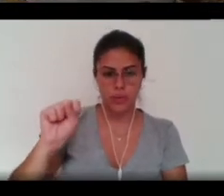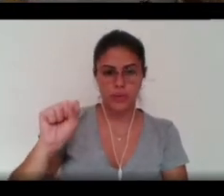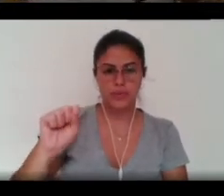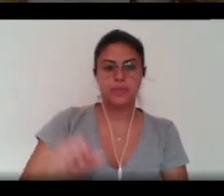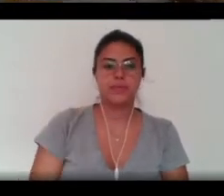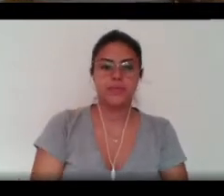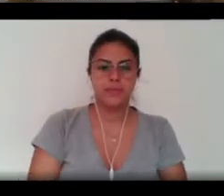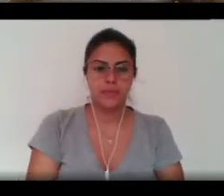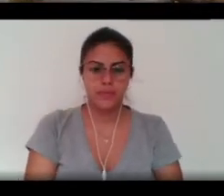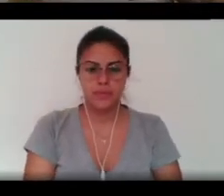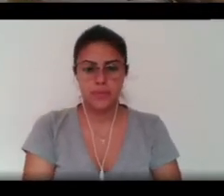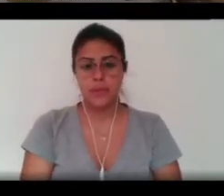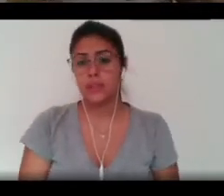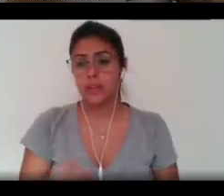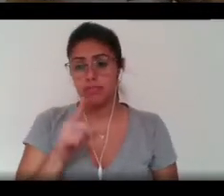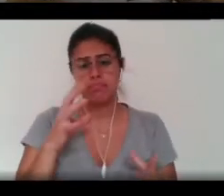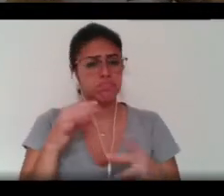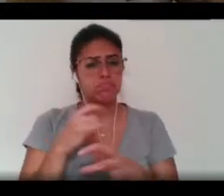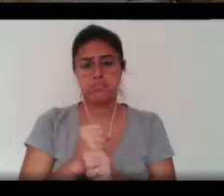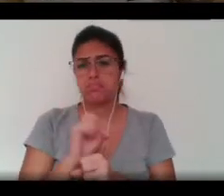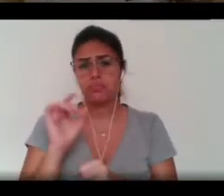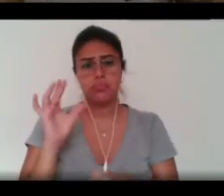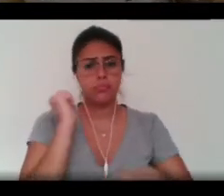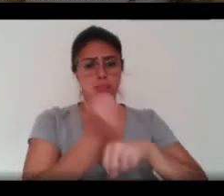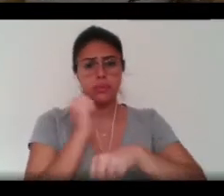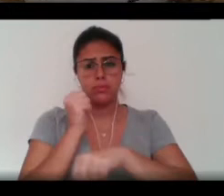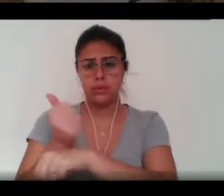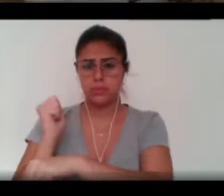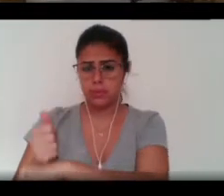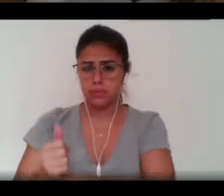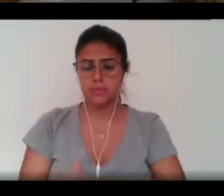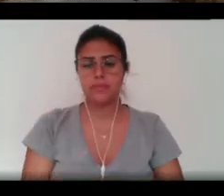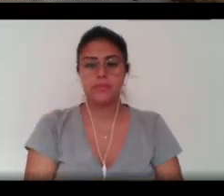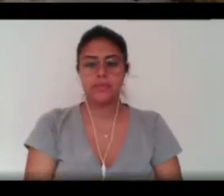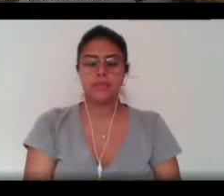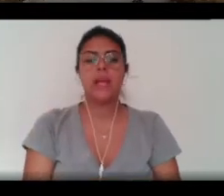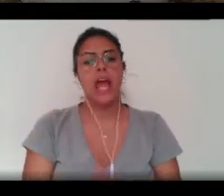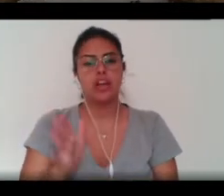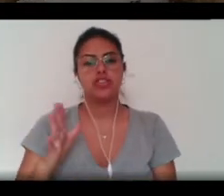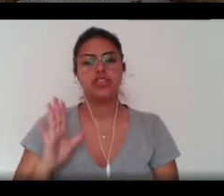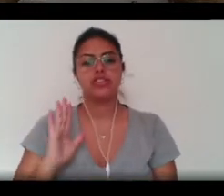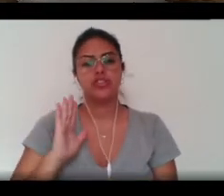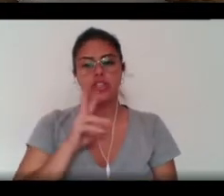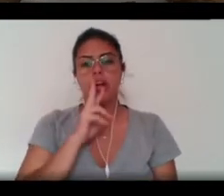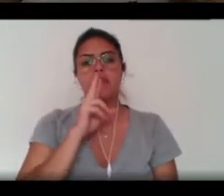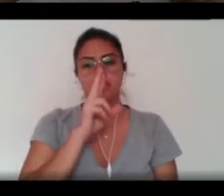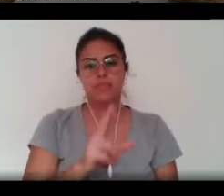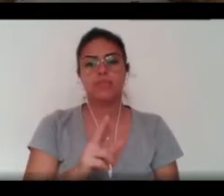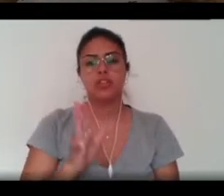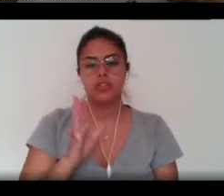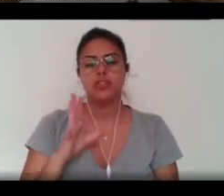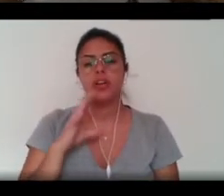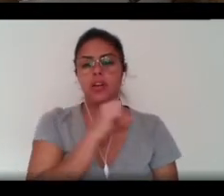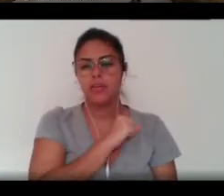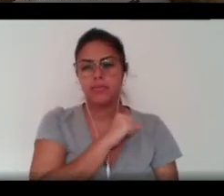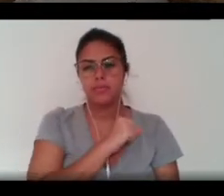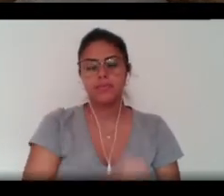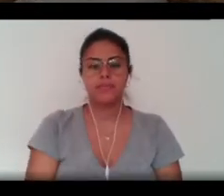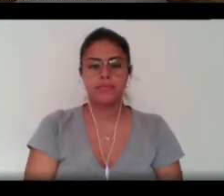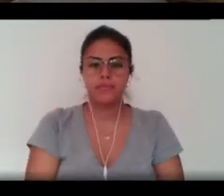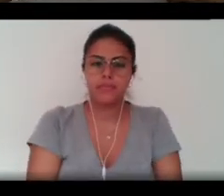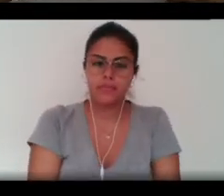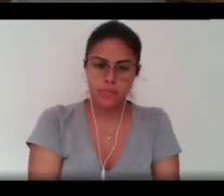quadrado. Então, y de 250 segundos Eu fiz essa conta aqui, para a gente